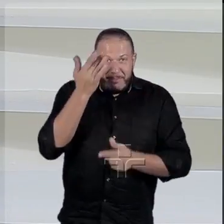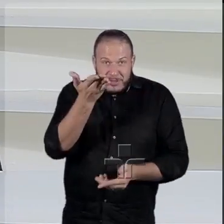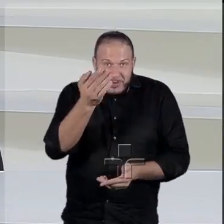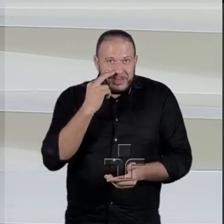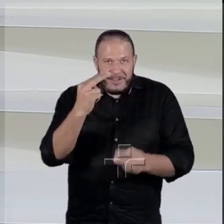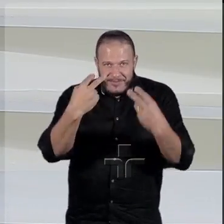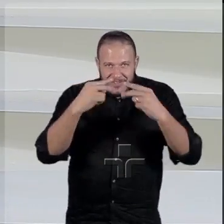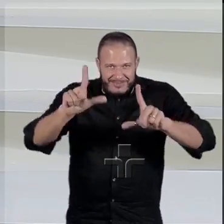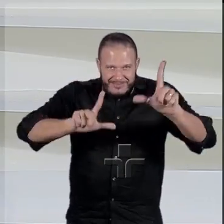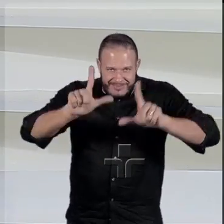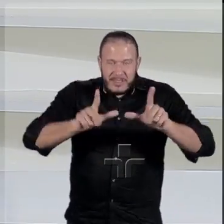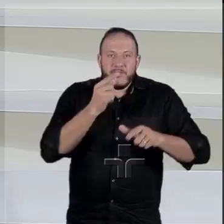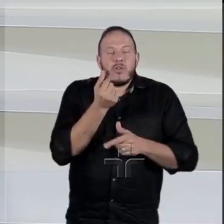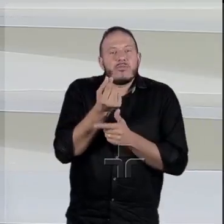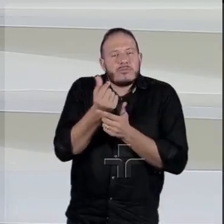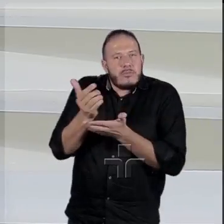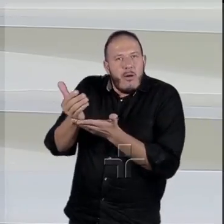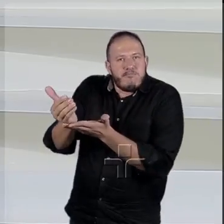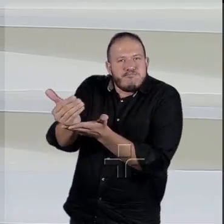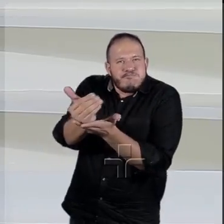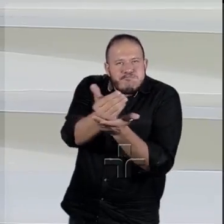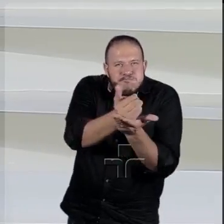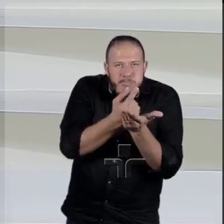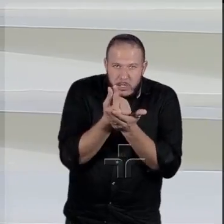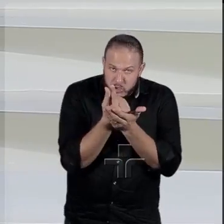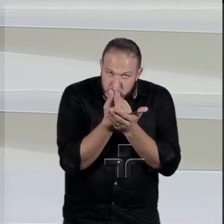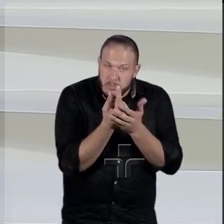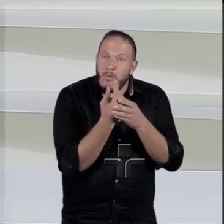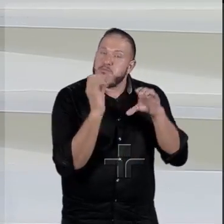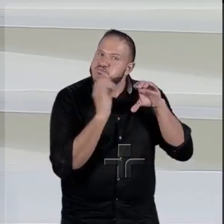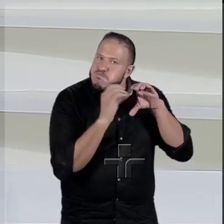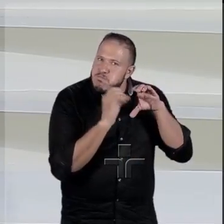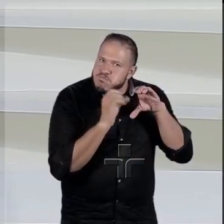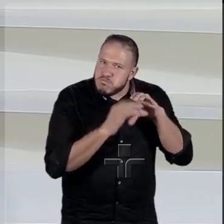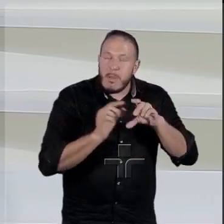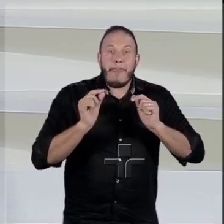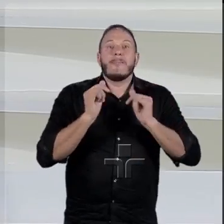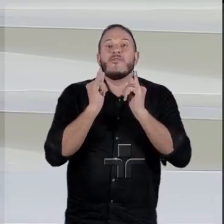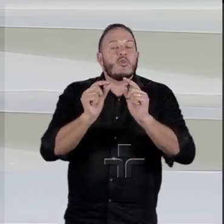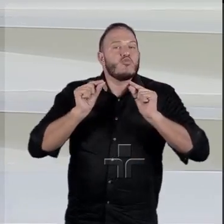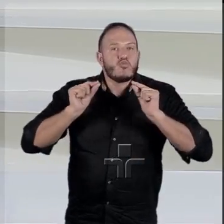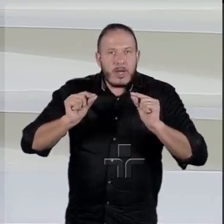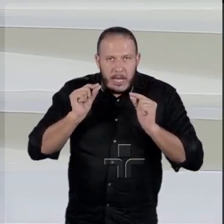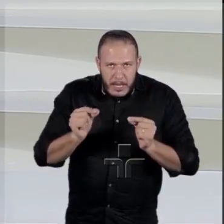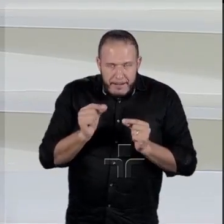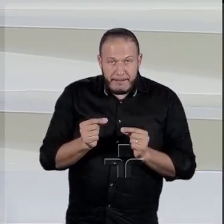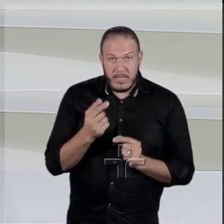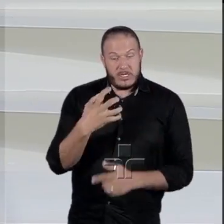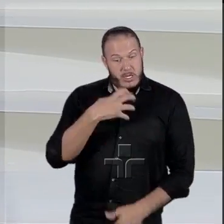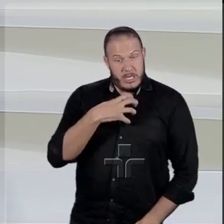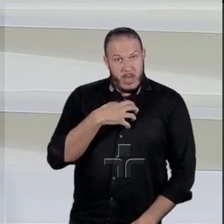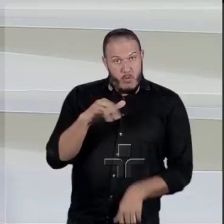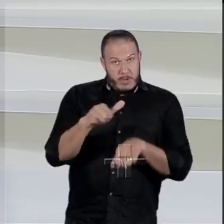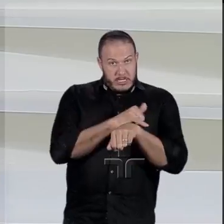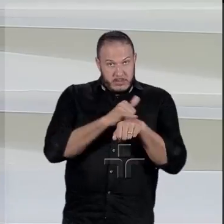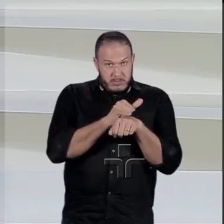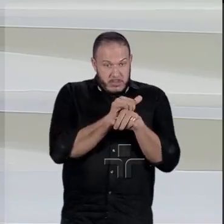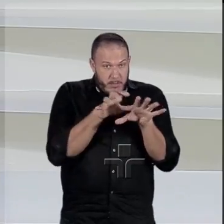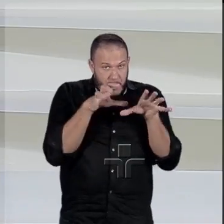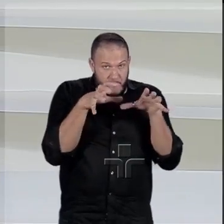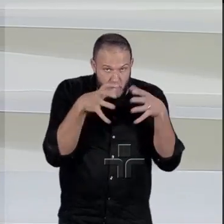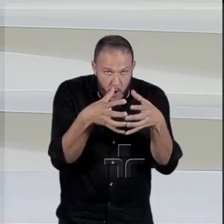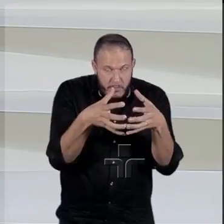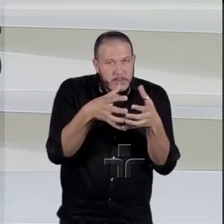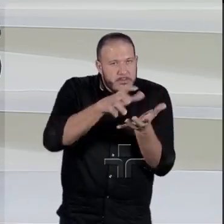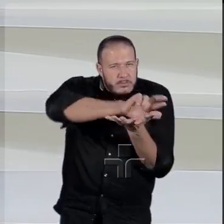Quando a gente fala em capitalização, nós estamos fazendo... Precisa explicar isso mesmo. Em um pilar, é um sistema